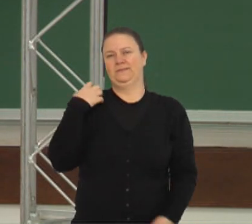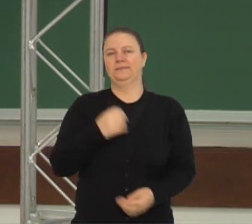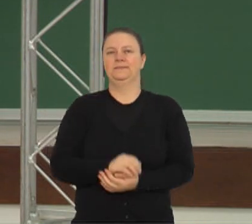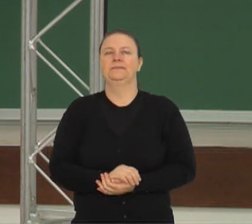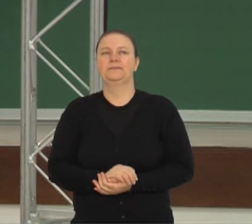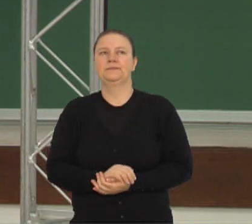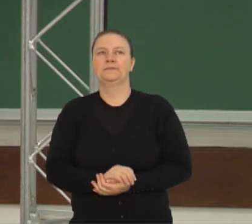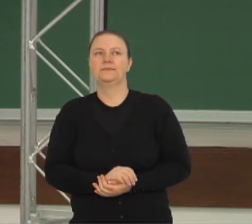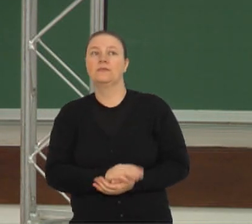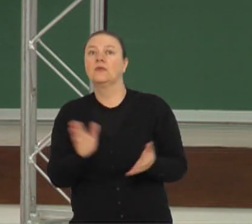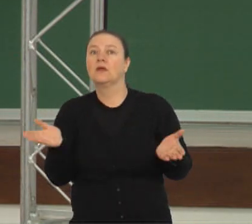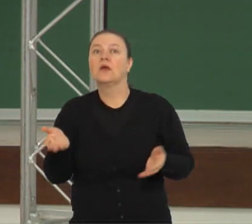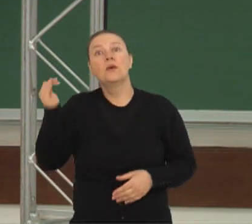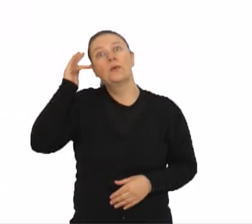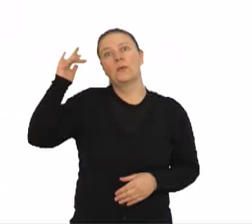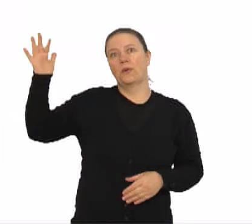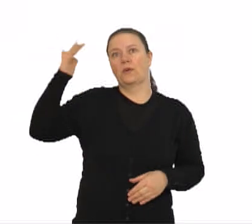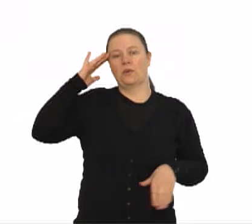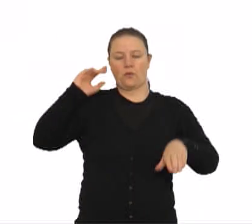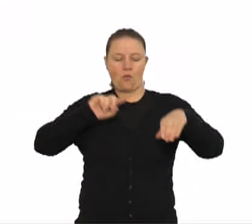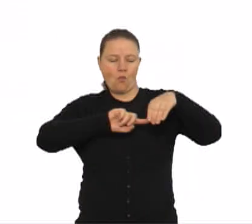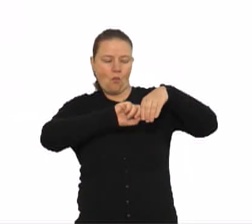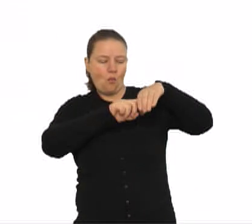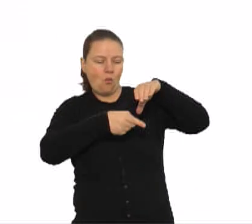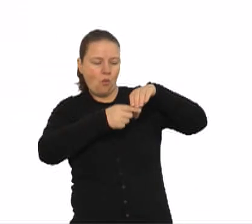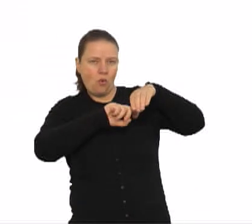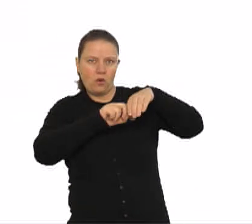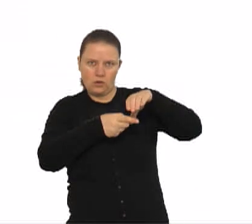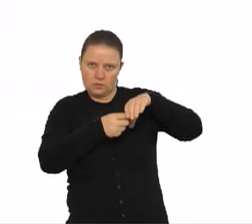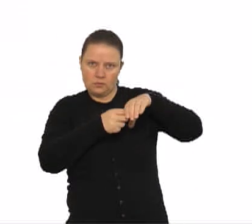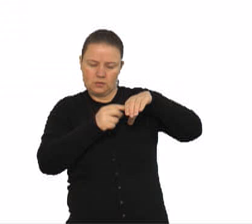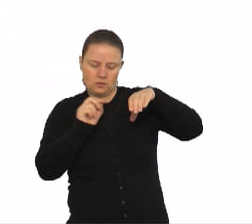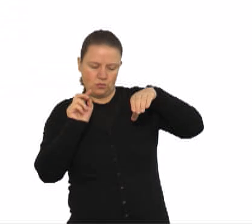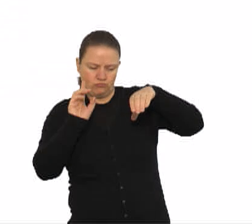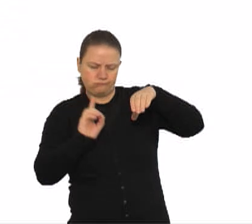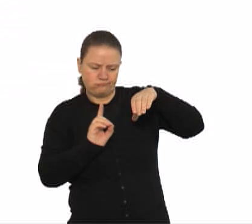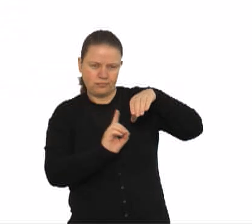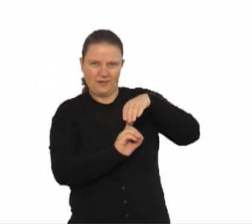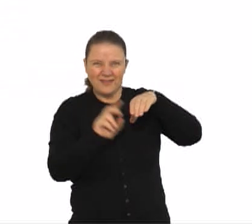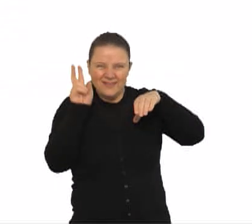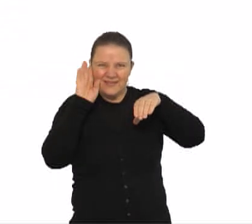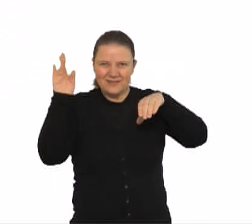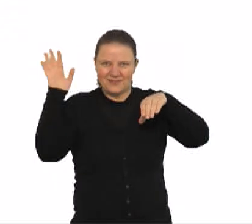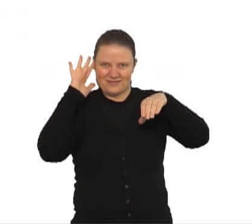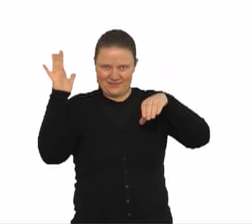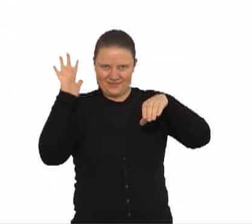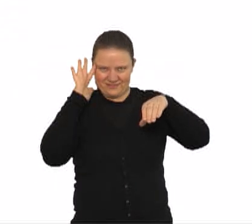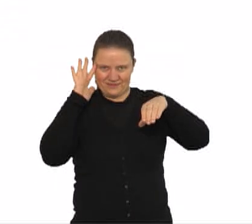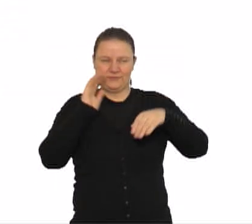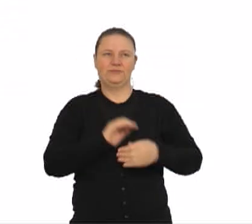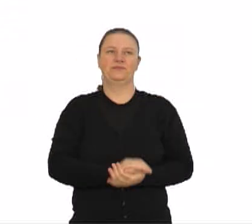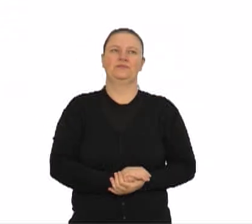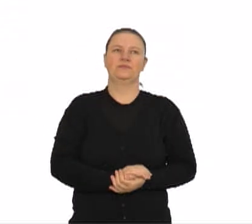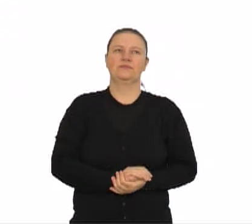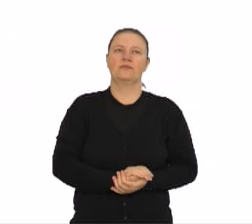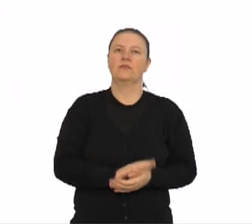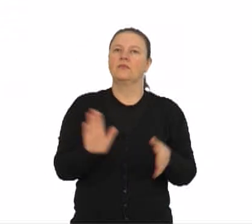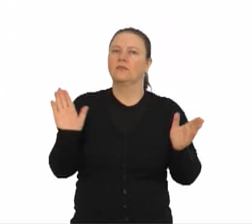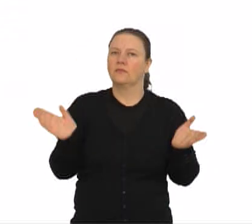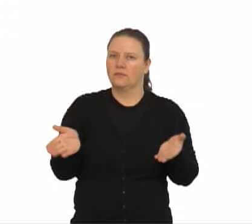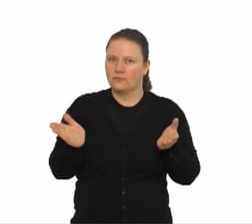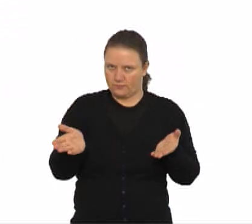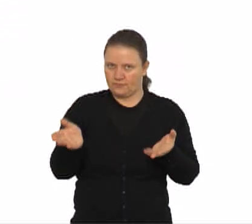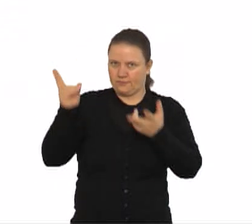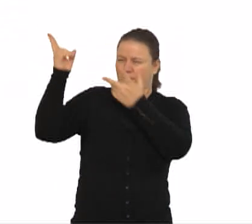O mito da caverna, na obra A República, livro 7. Vamos então ver um pouco desse mito da